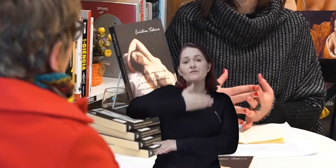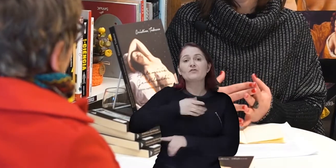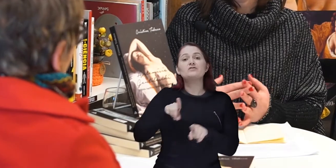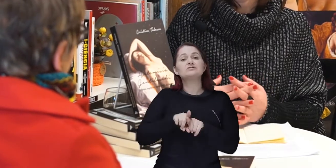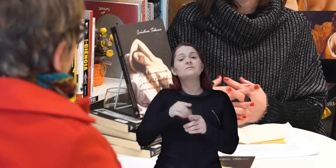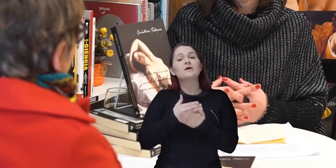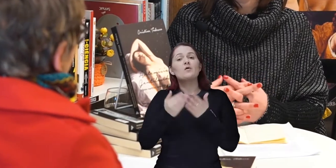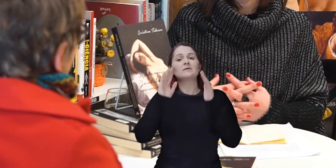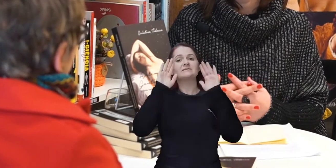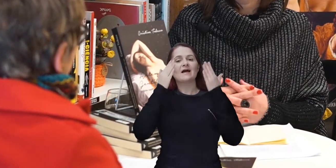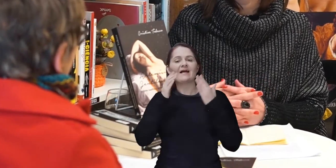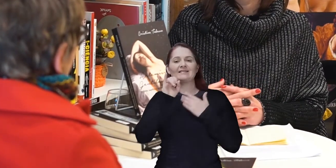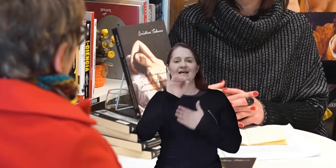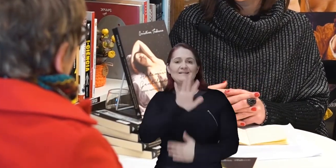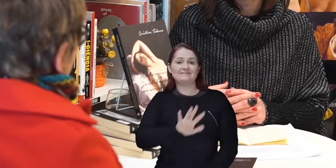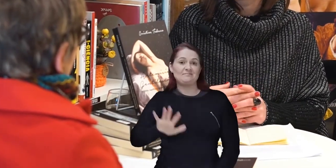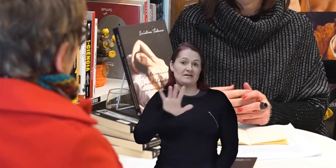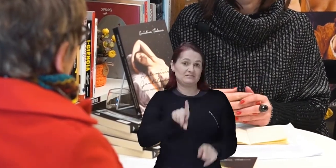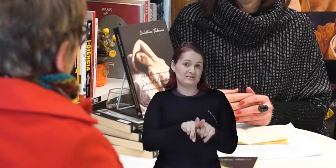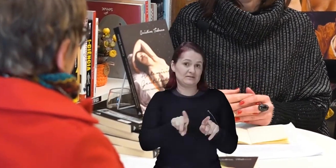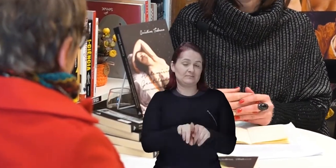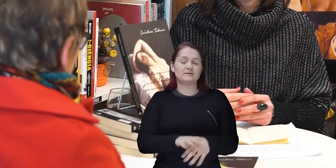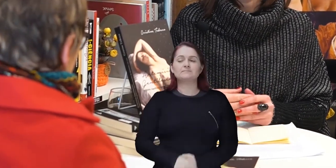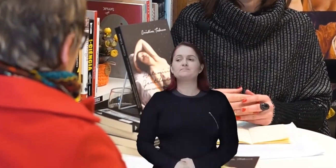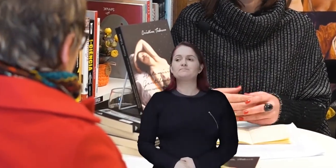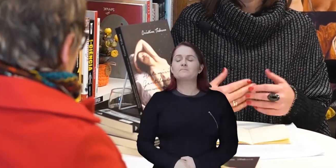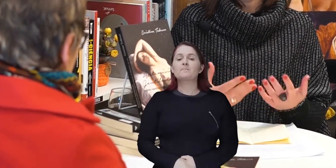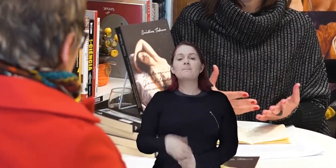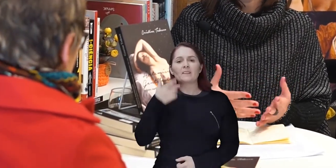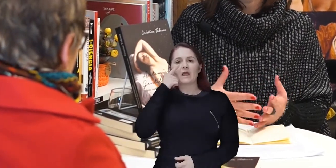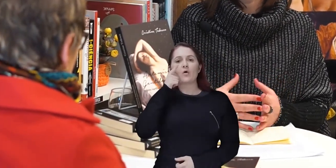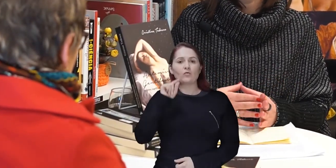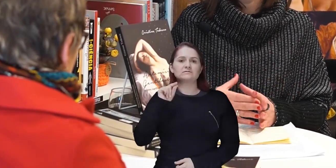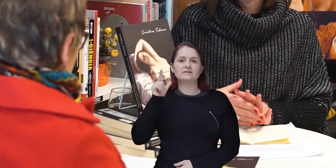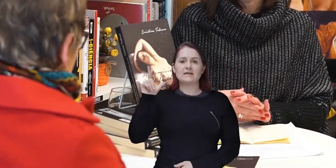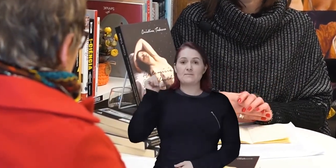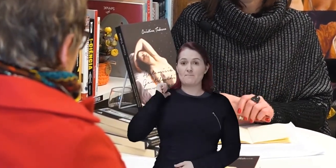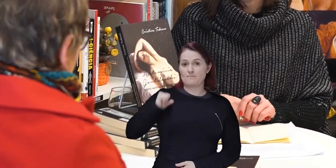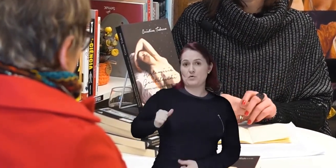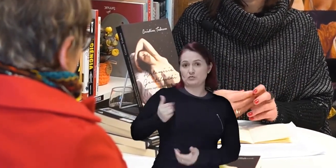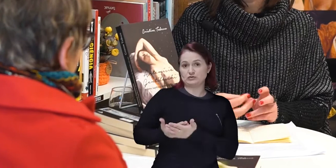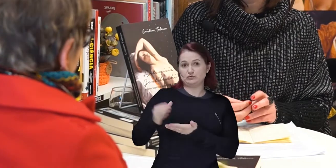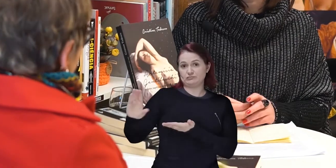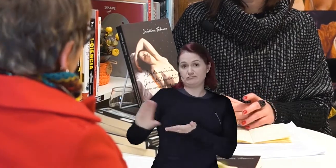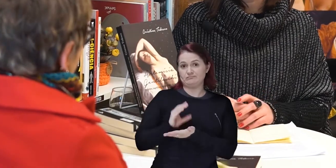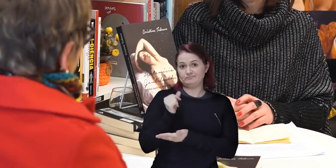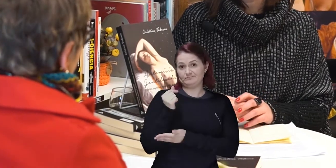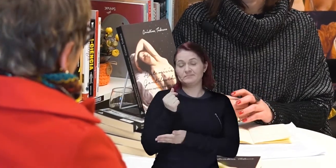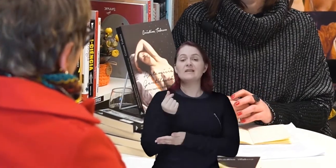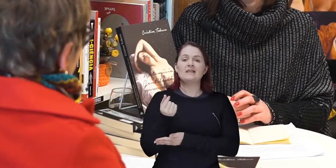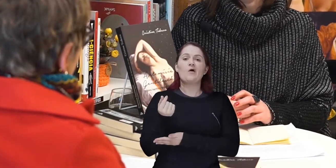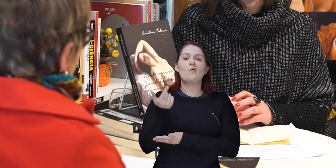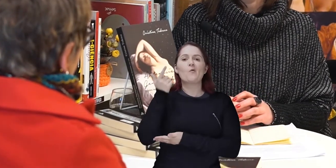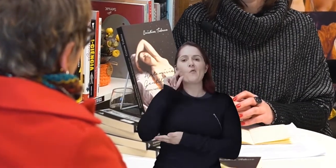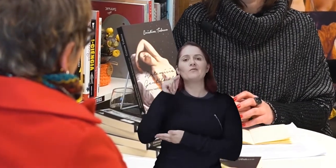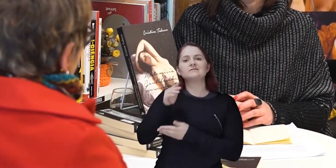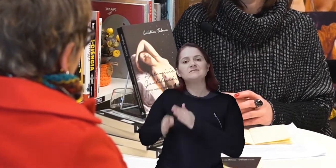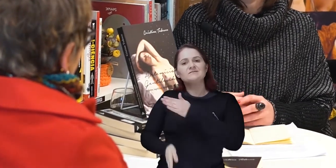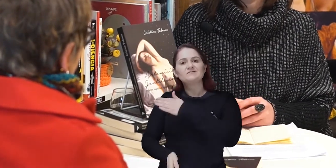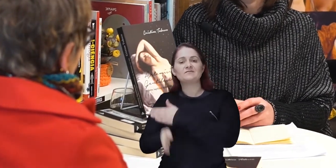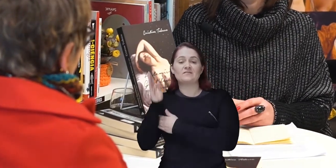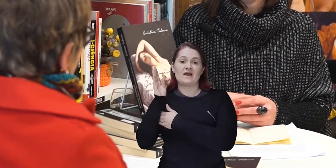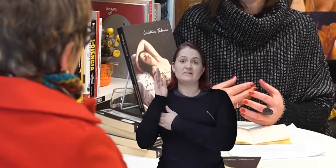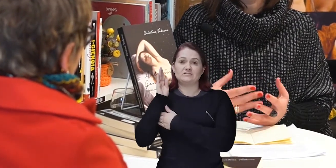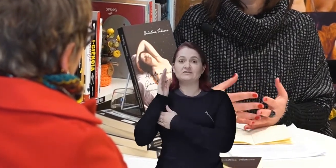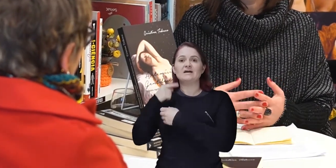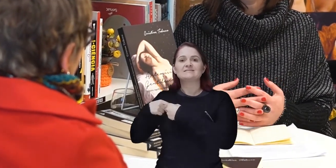cada vez mais me envolvendo com a análise de imagens. Então esse trabalho se concretizou com a Bolsa Erasmus+, então a partir disso